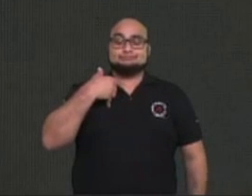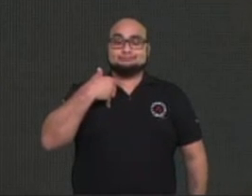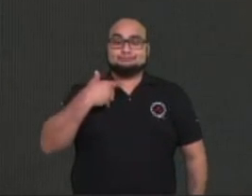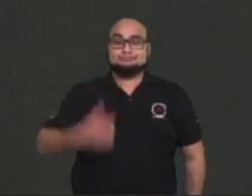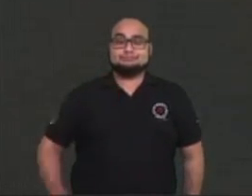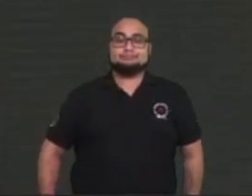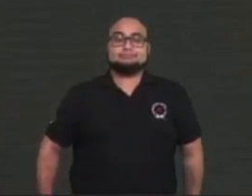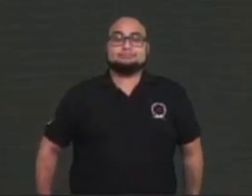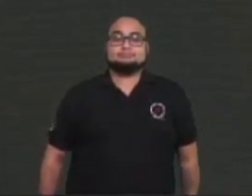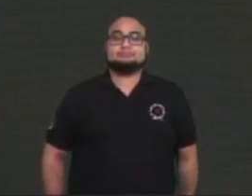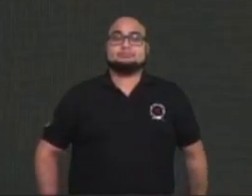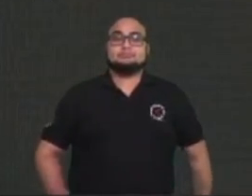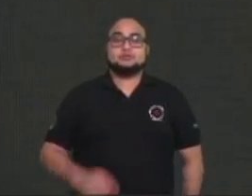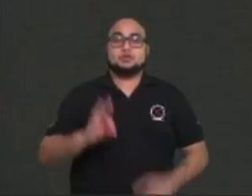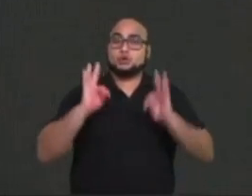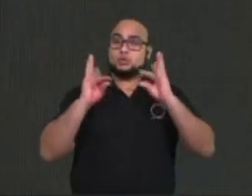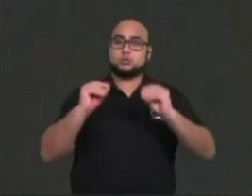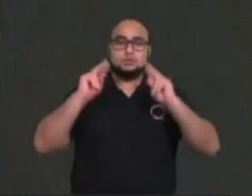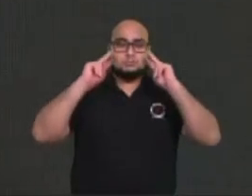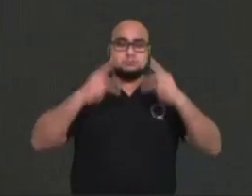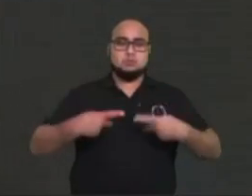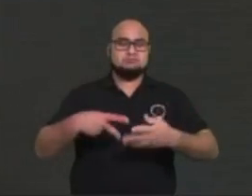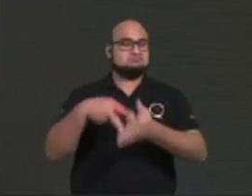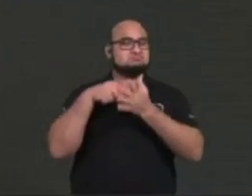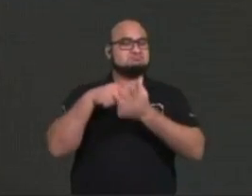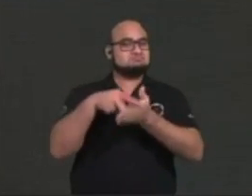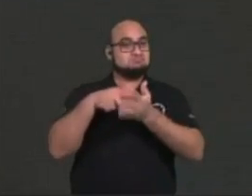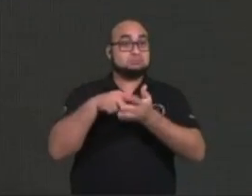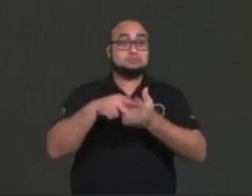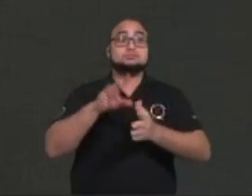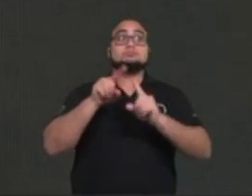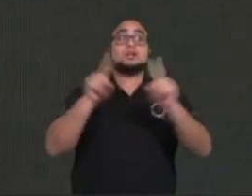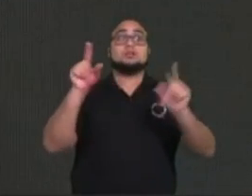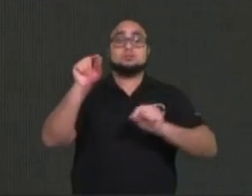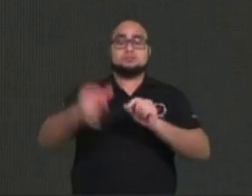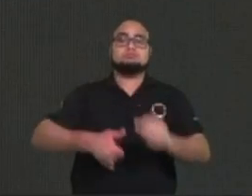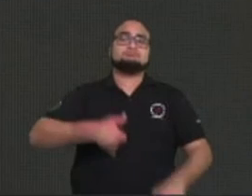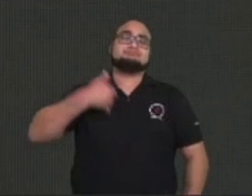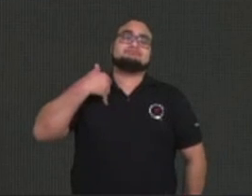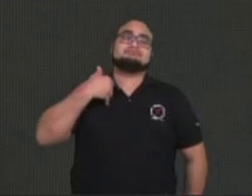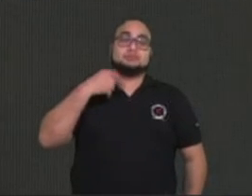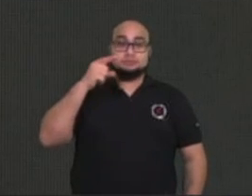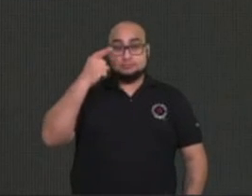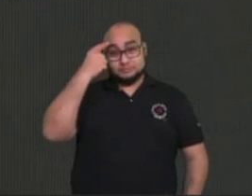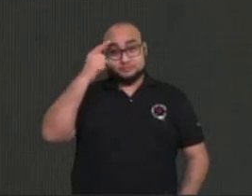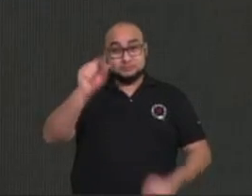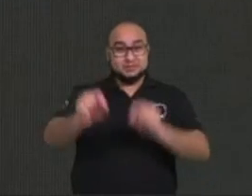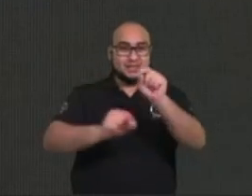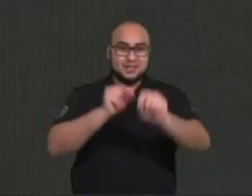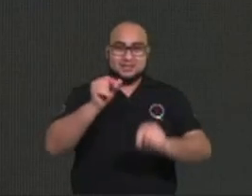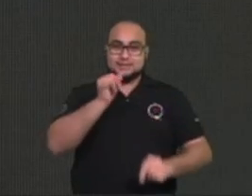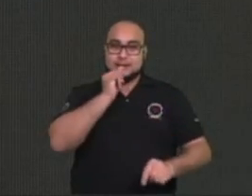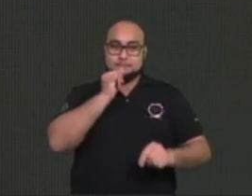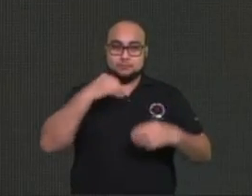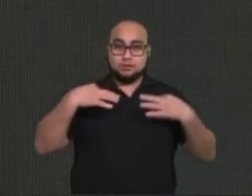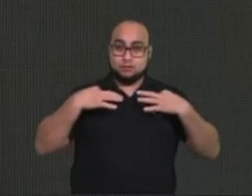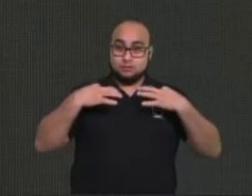nem todo homem por mais firme que esteja é totalmente vaidade porque você combina a roupa